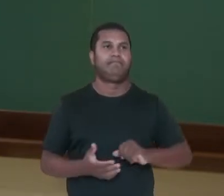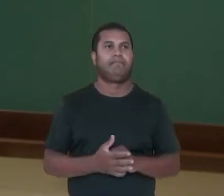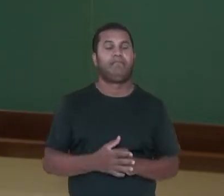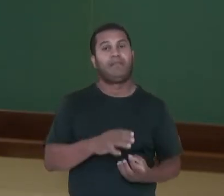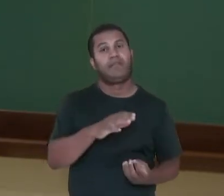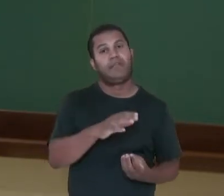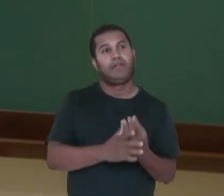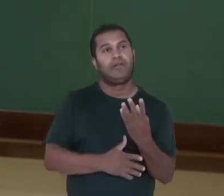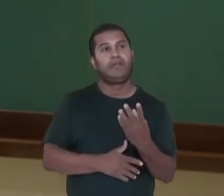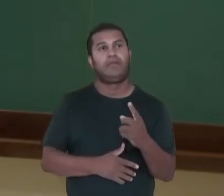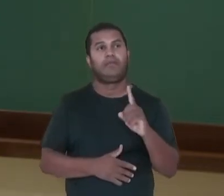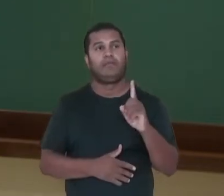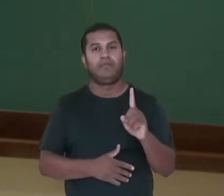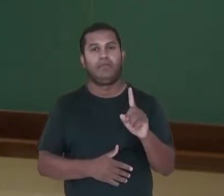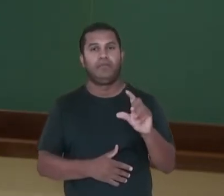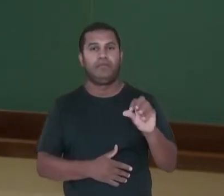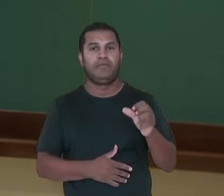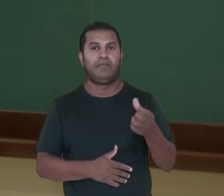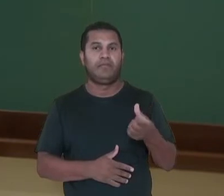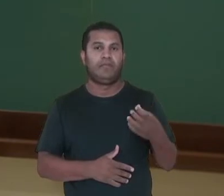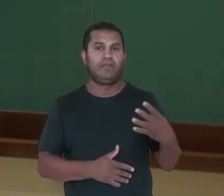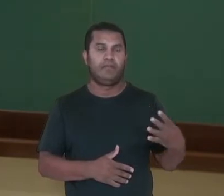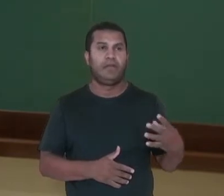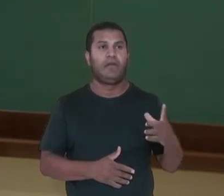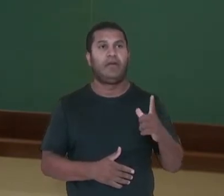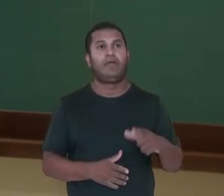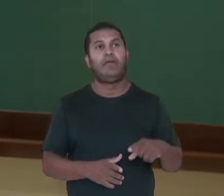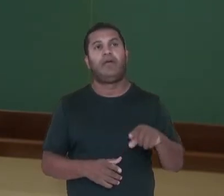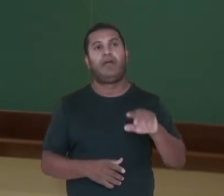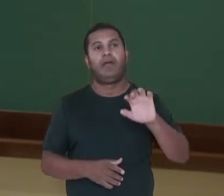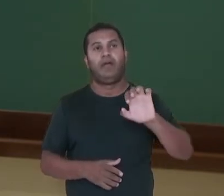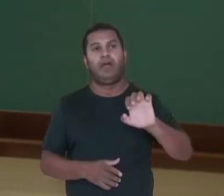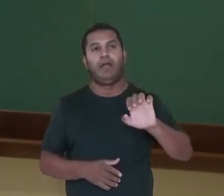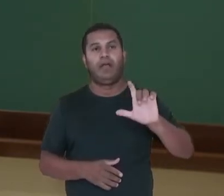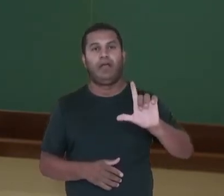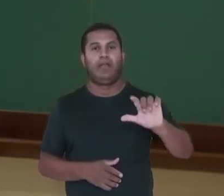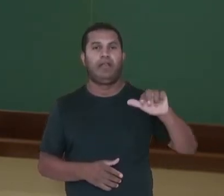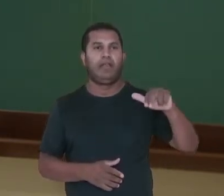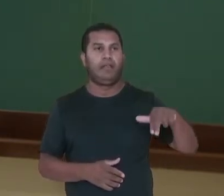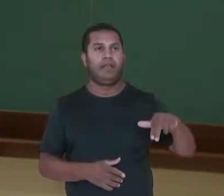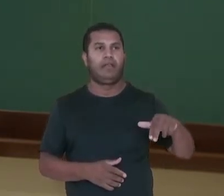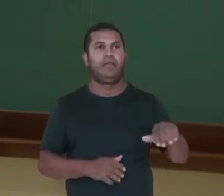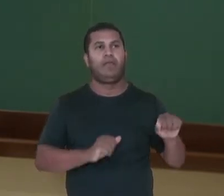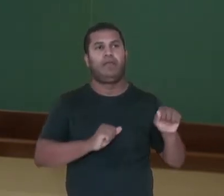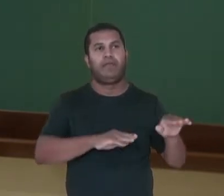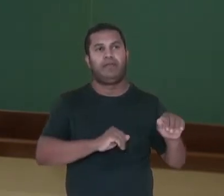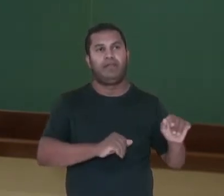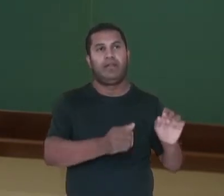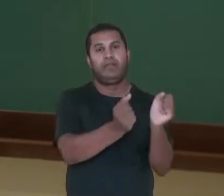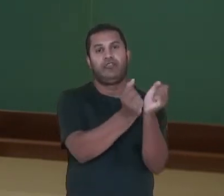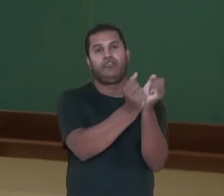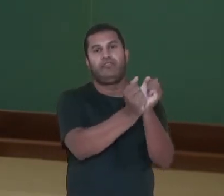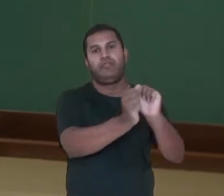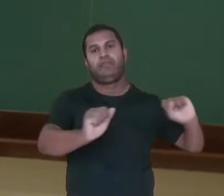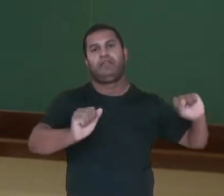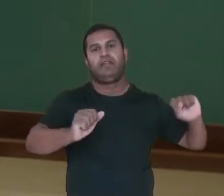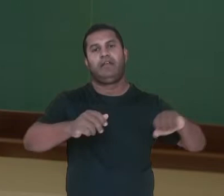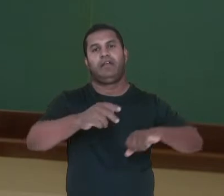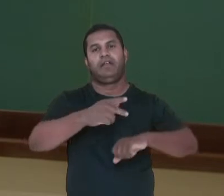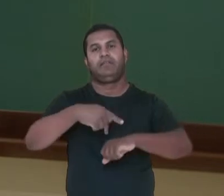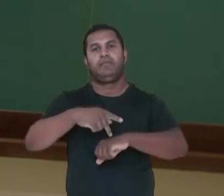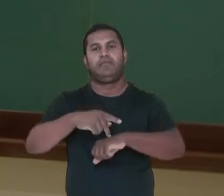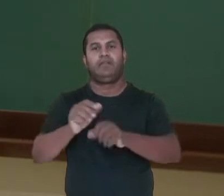1964 surgiu então o ELN, o Exército de Libertação Nacional, que tenta então disputar com o